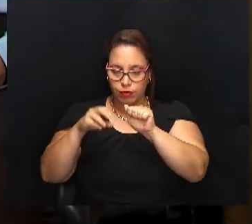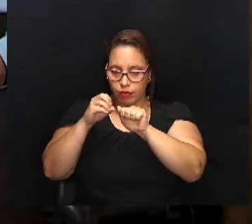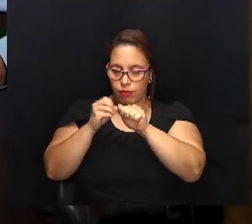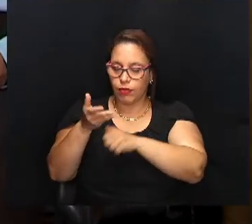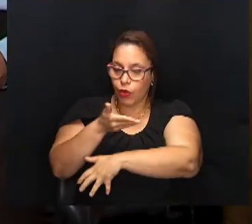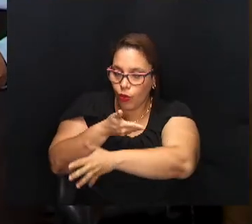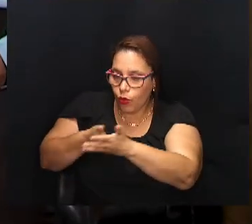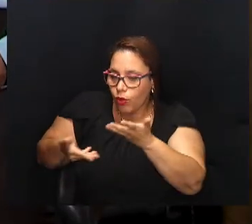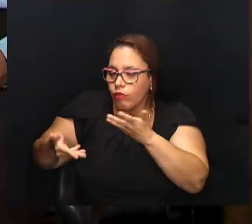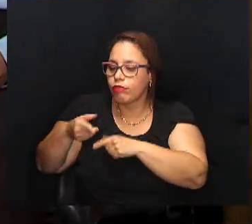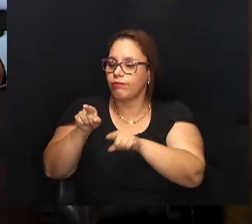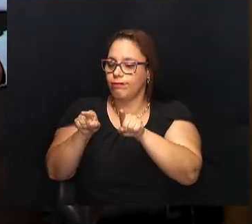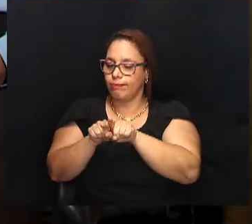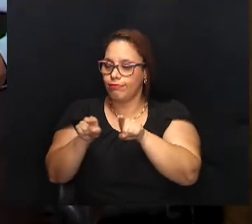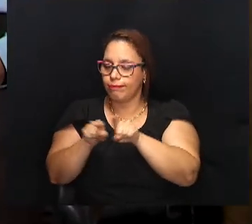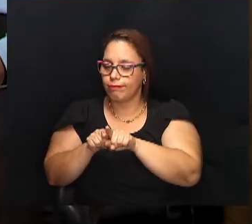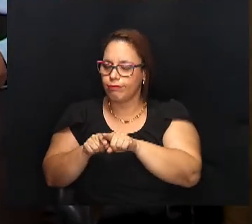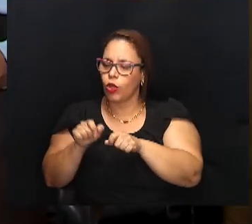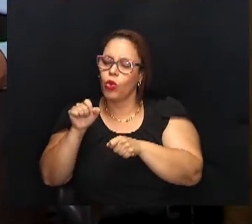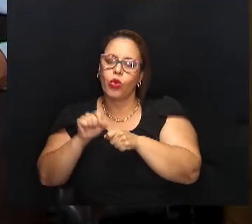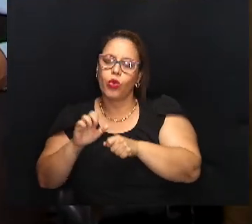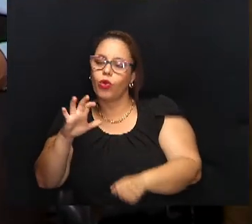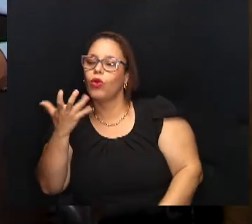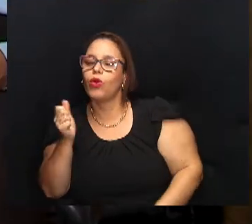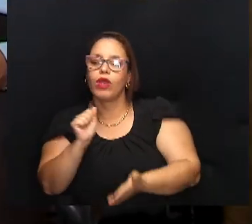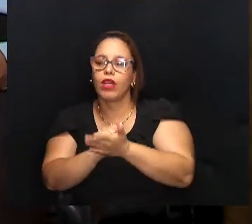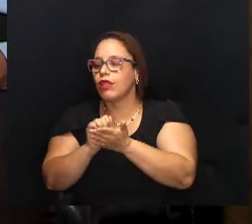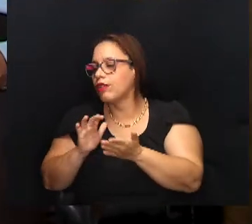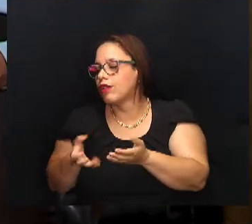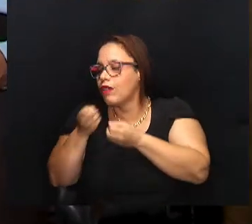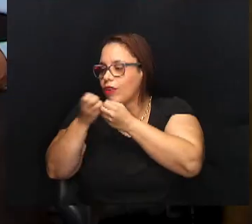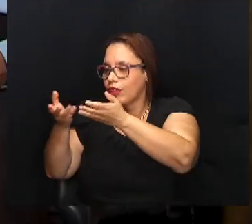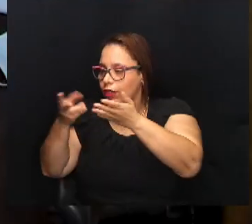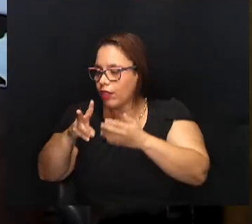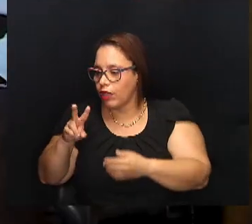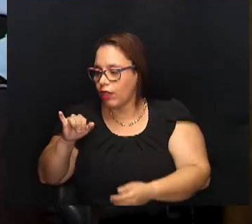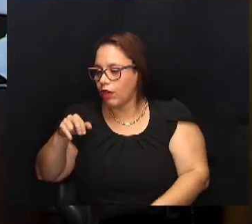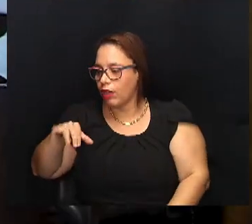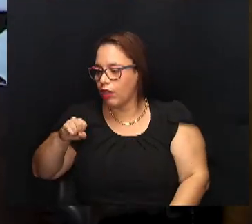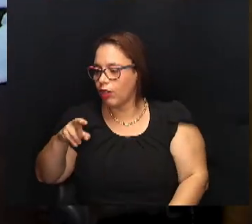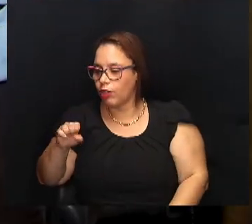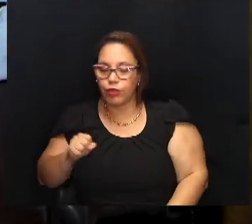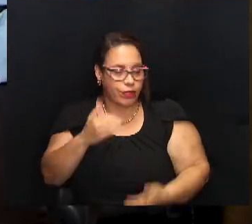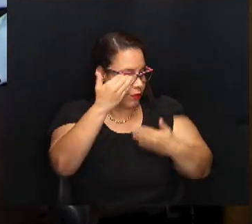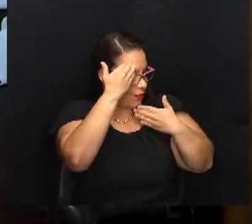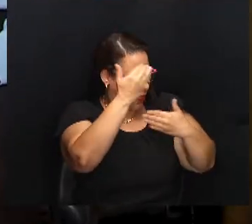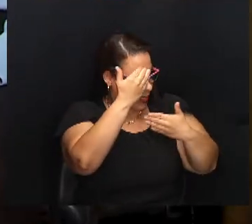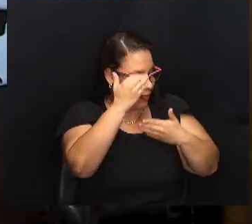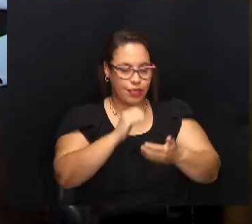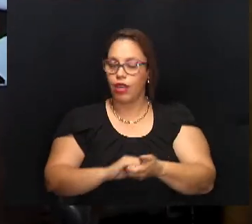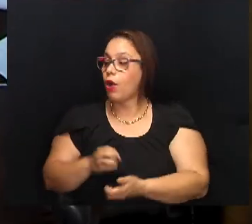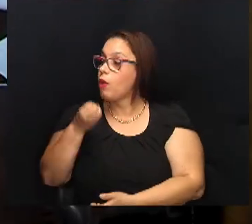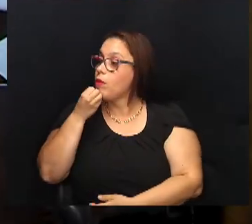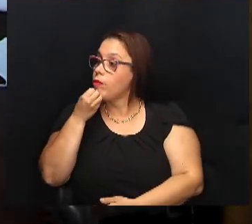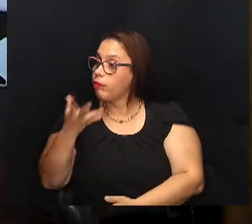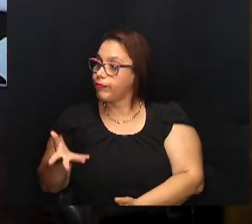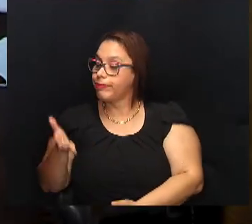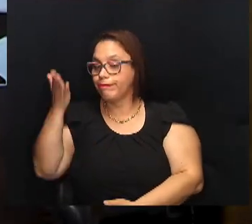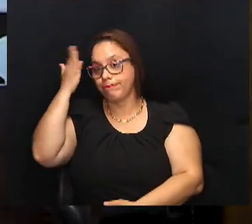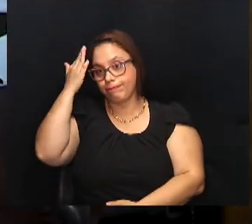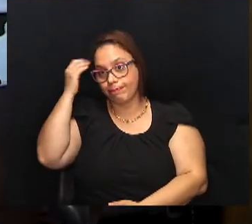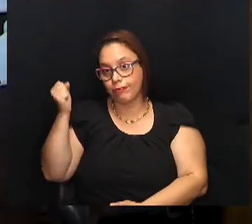um pouquinho também das ações, das atividades. Seja muito bem-vindo, Vinícius. Obrigado. Bom, a gente sabe, né,